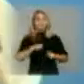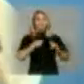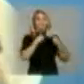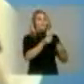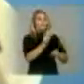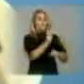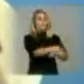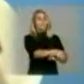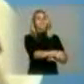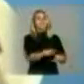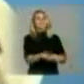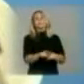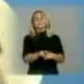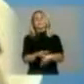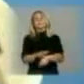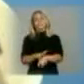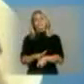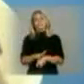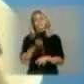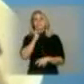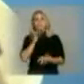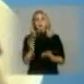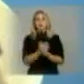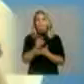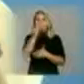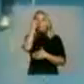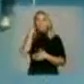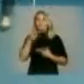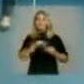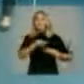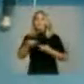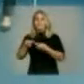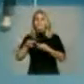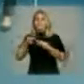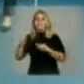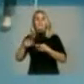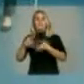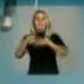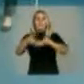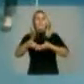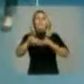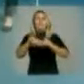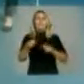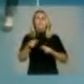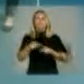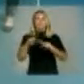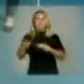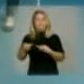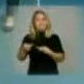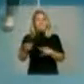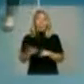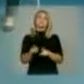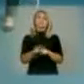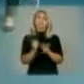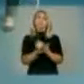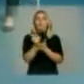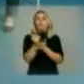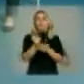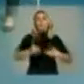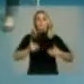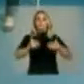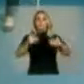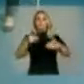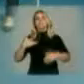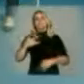doença. E aquele caminhão da saúde que visita alguns estados para fazer a detecção da doença, como é que está isso? É uma iniciativa do Ministério